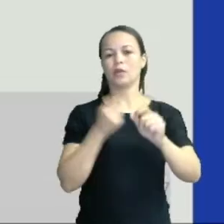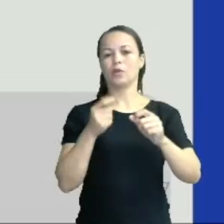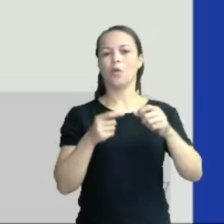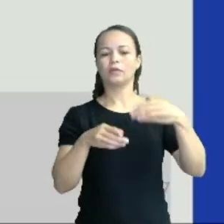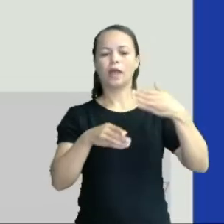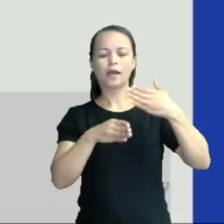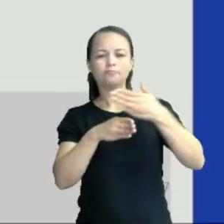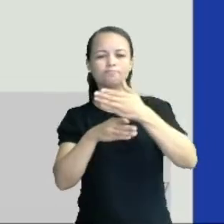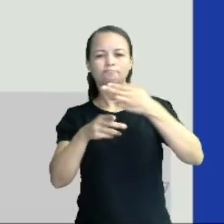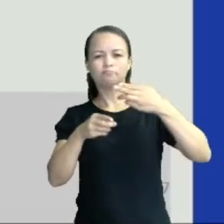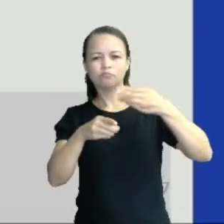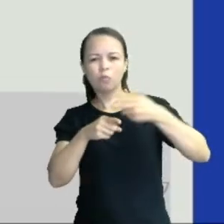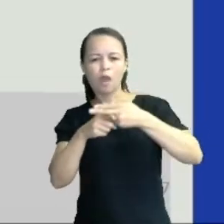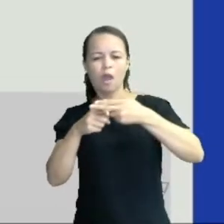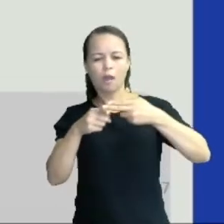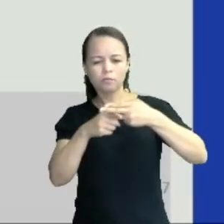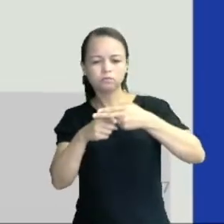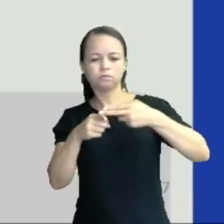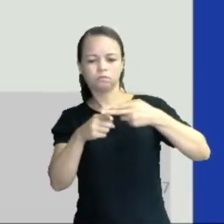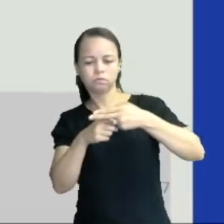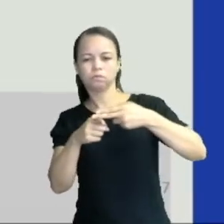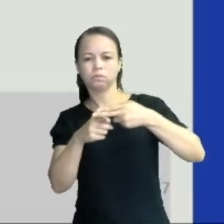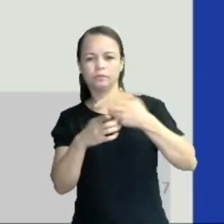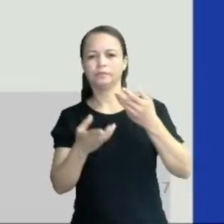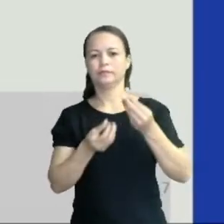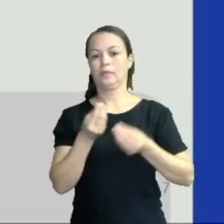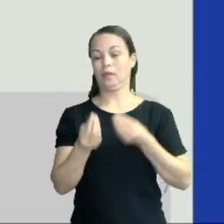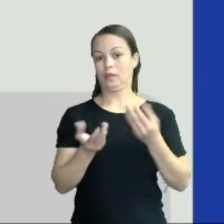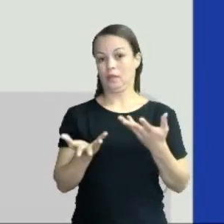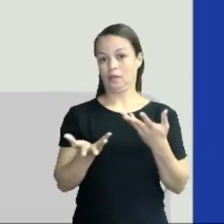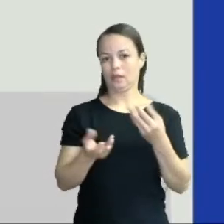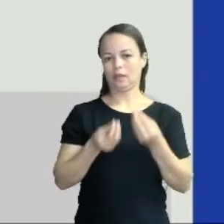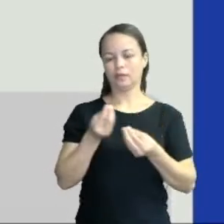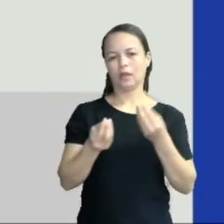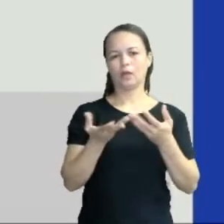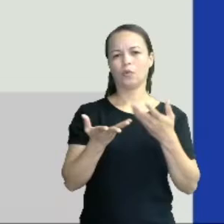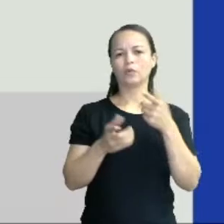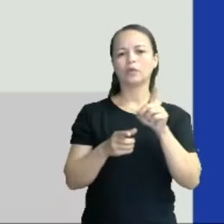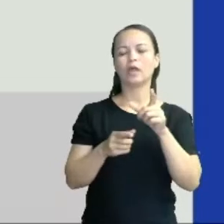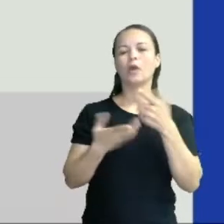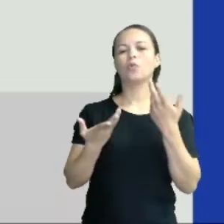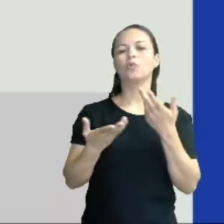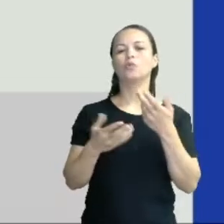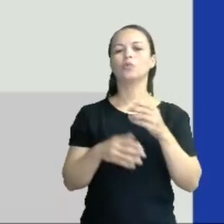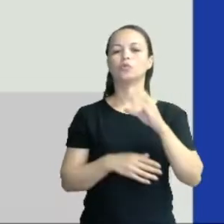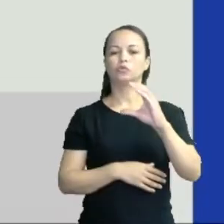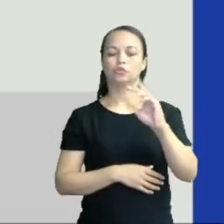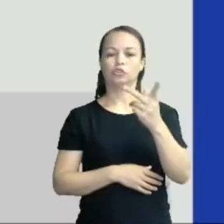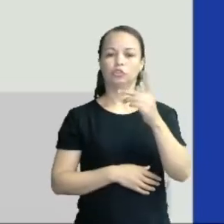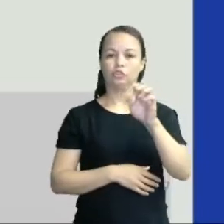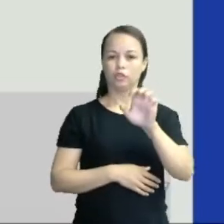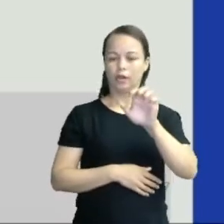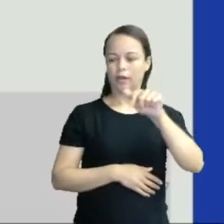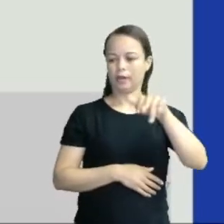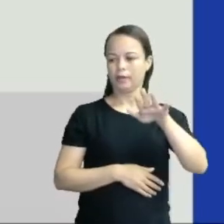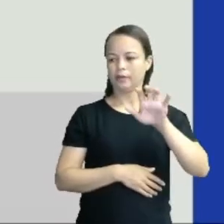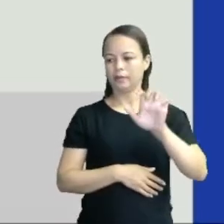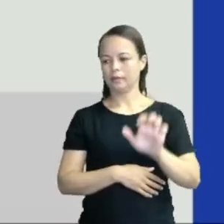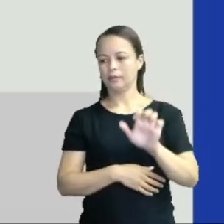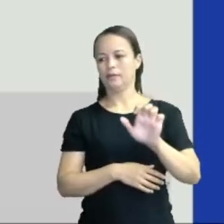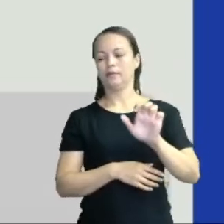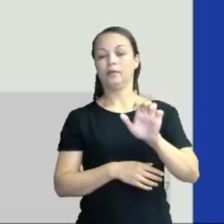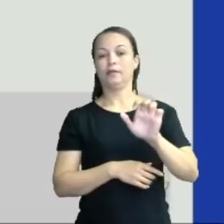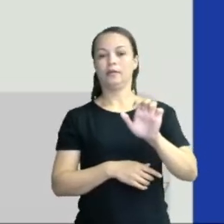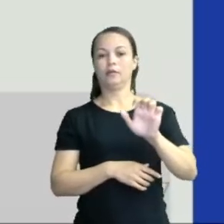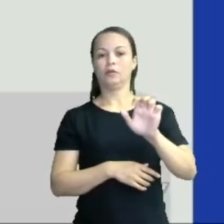fato engraçado e presente no nosso cotidiano é o cheque. O cheque com